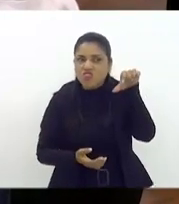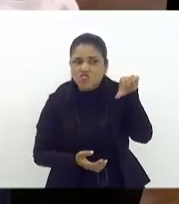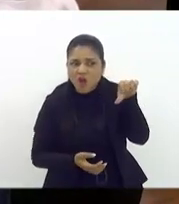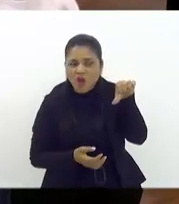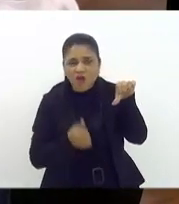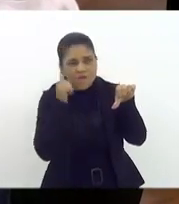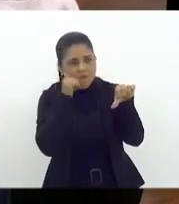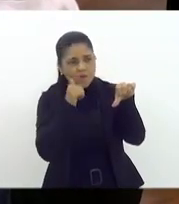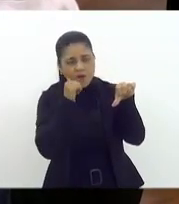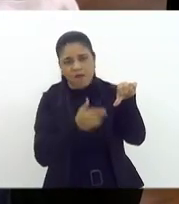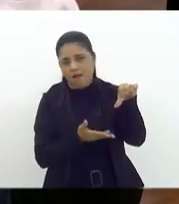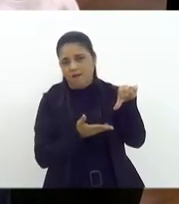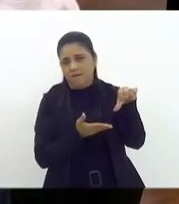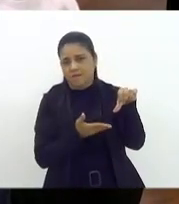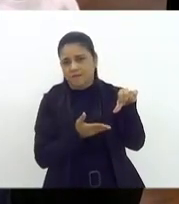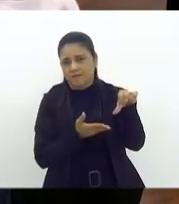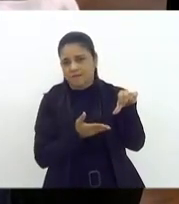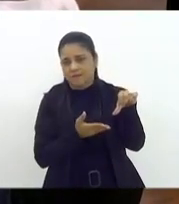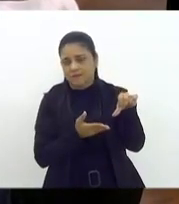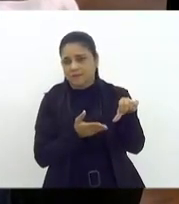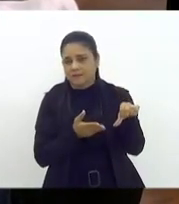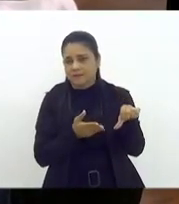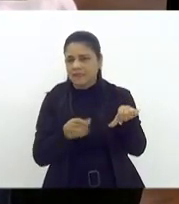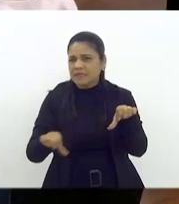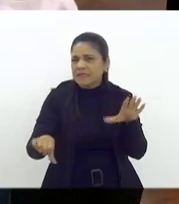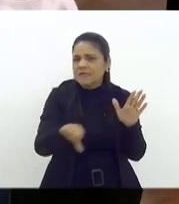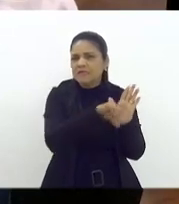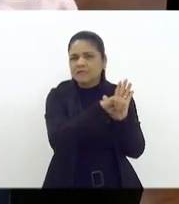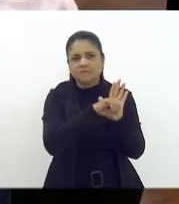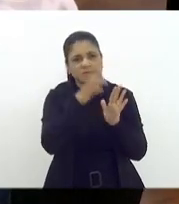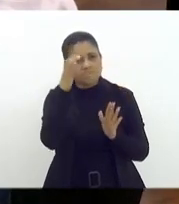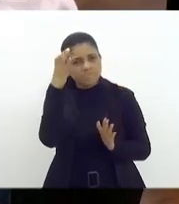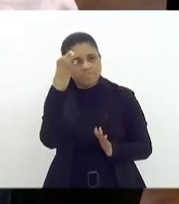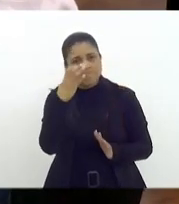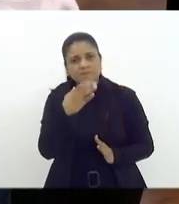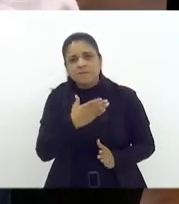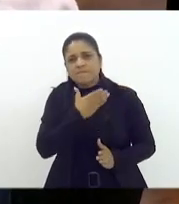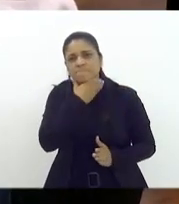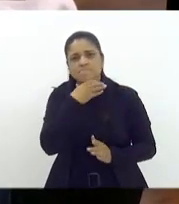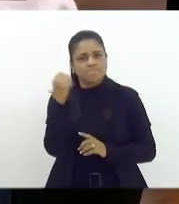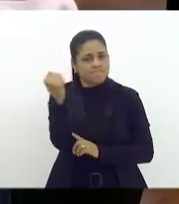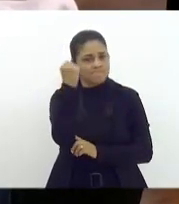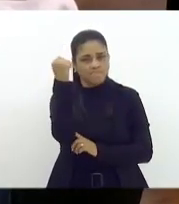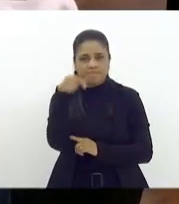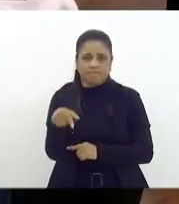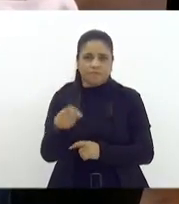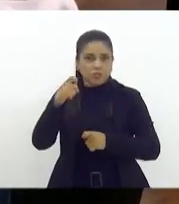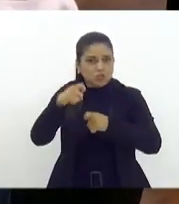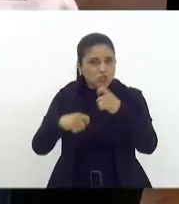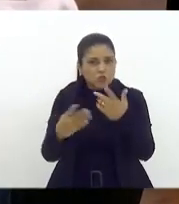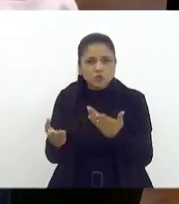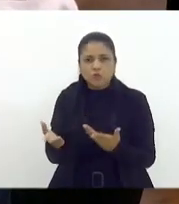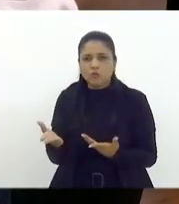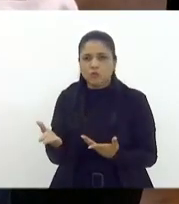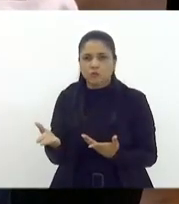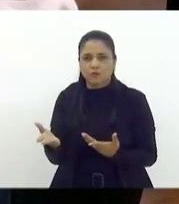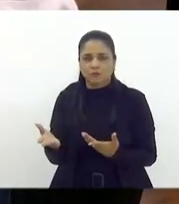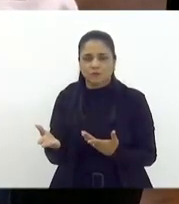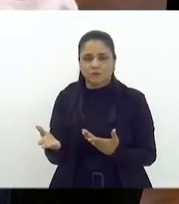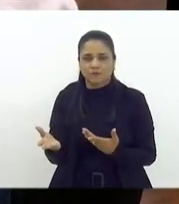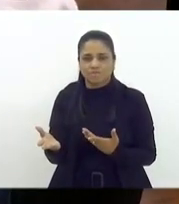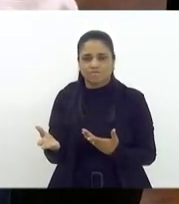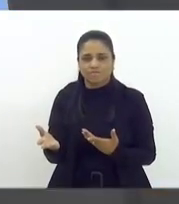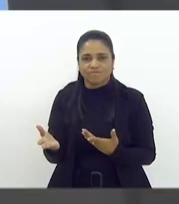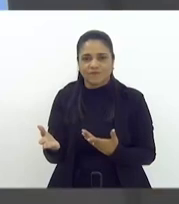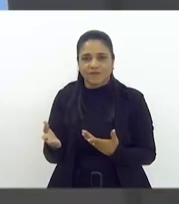uma pessoa que cometeu um crime tão grave né quanto um estupro eu sei que é